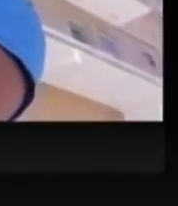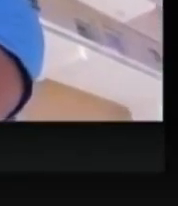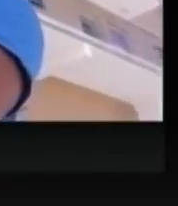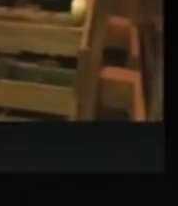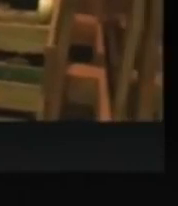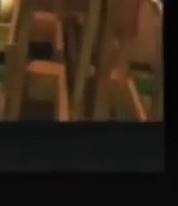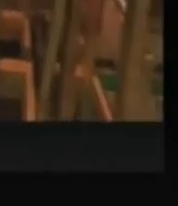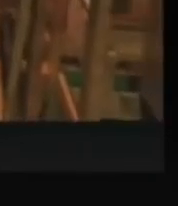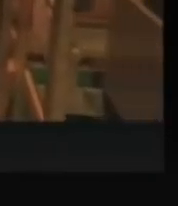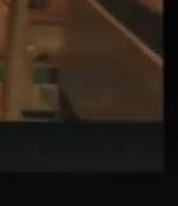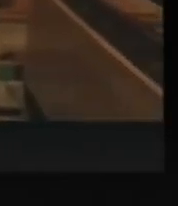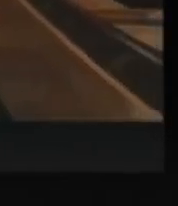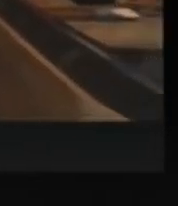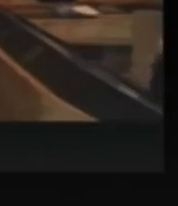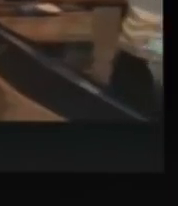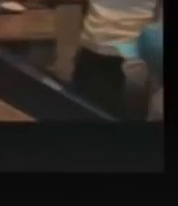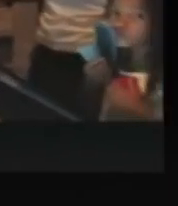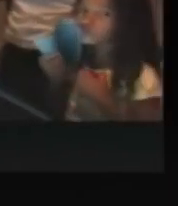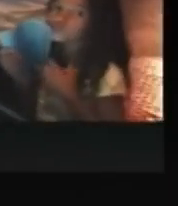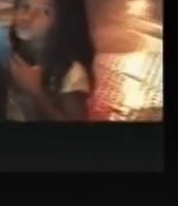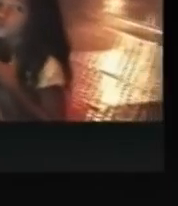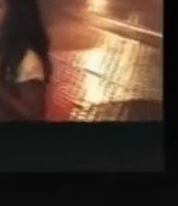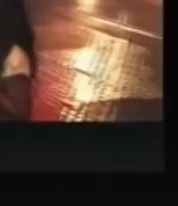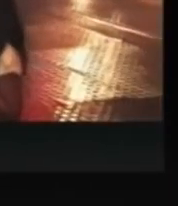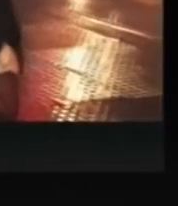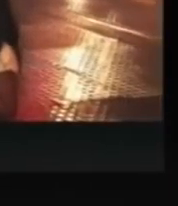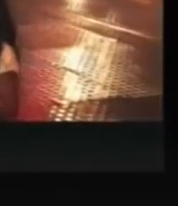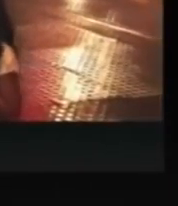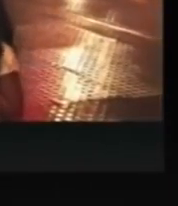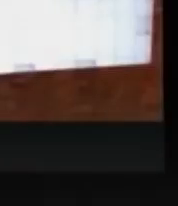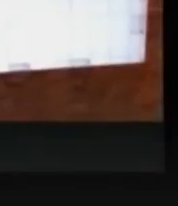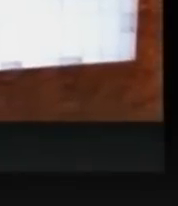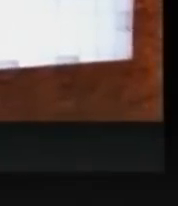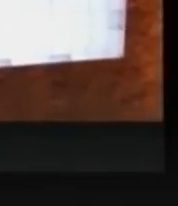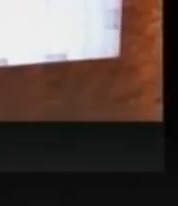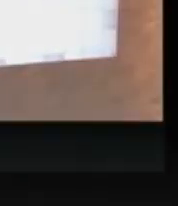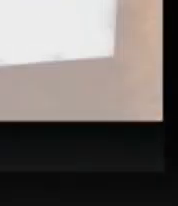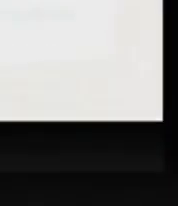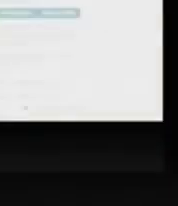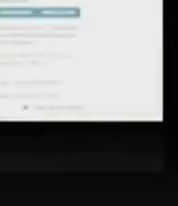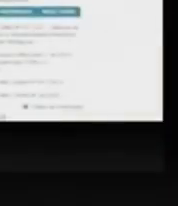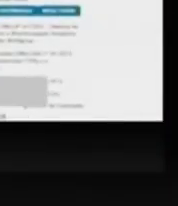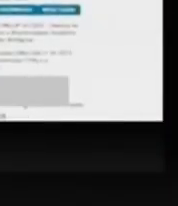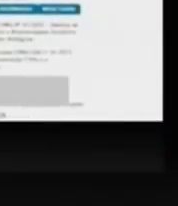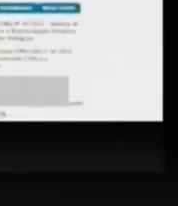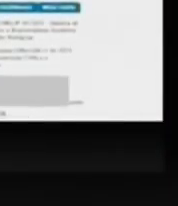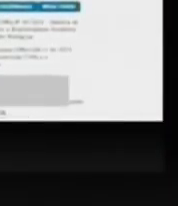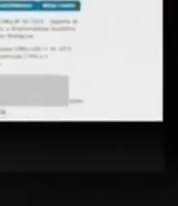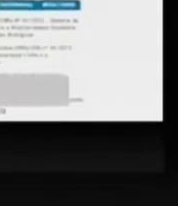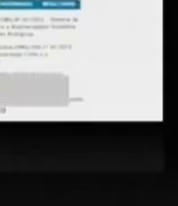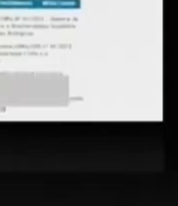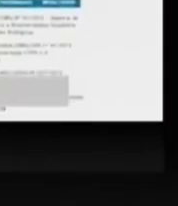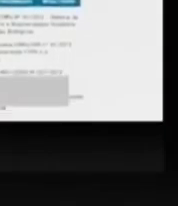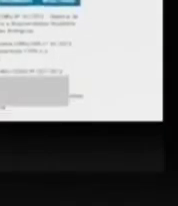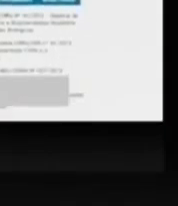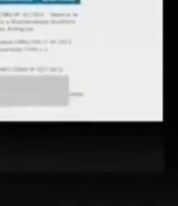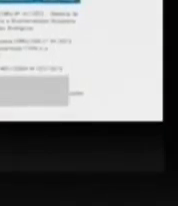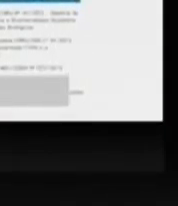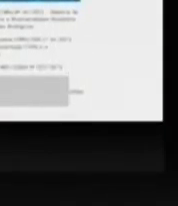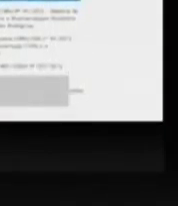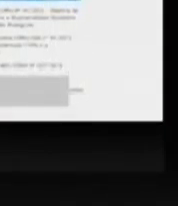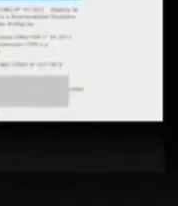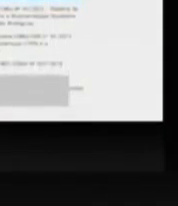a primeira linha específica de financiamento para apoio sobre a temática no Brasil. Acesse o site do CNPq e participe!